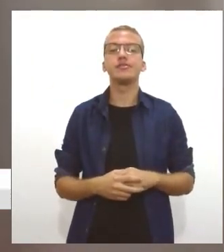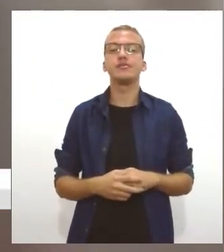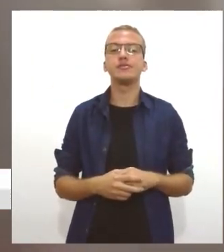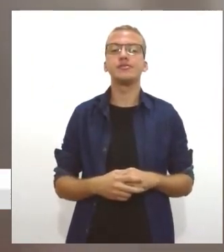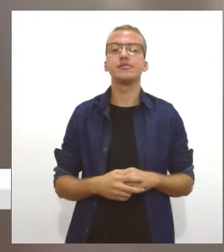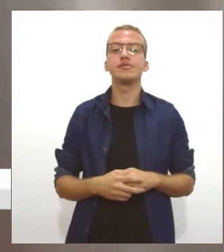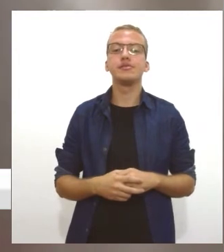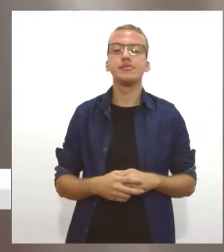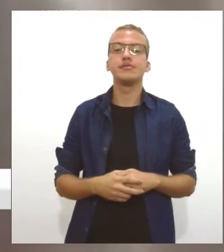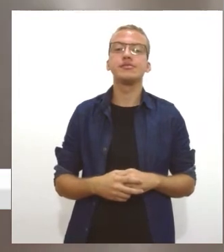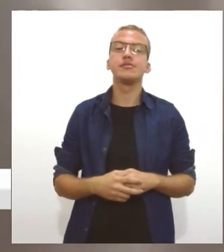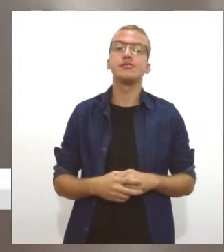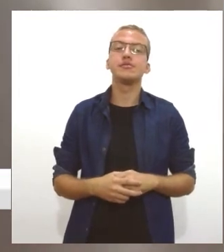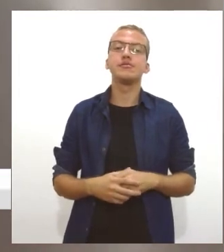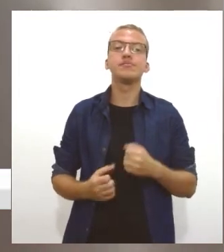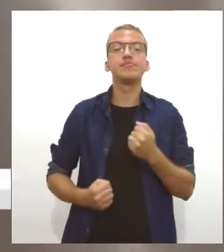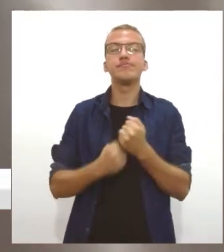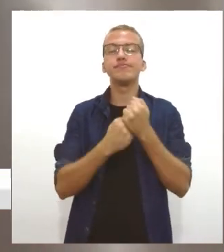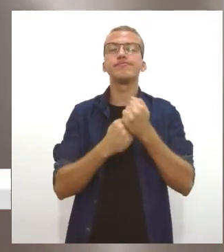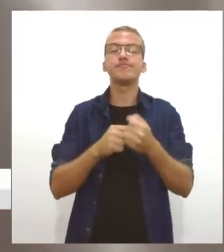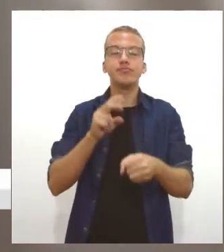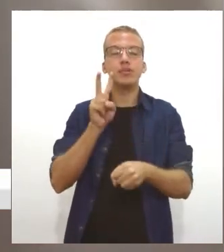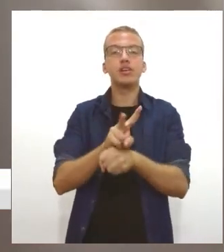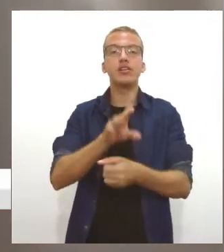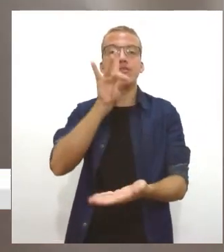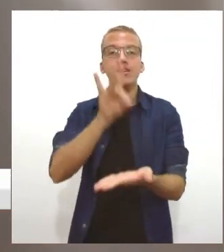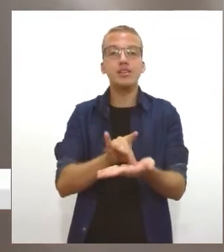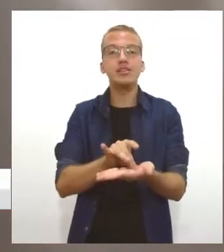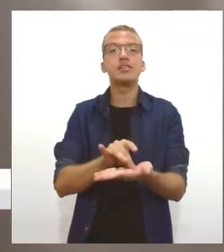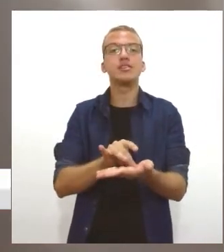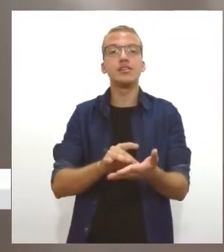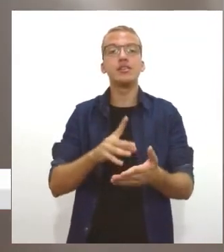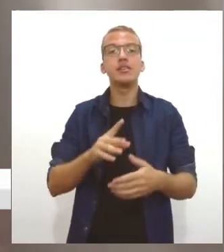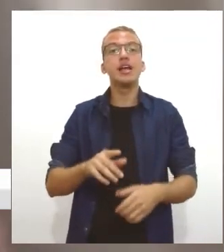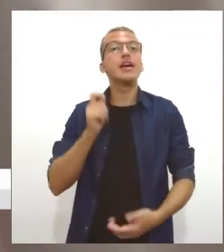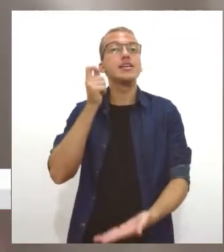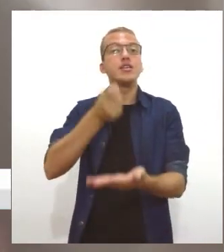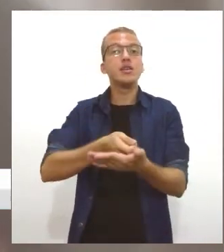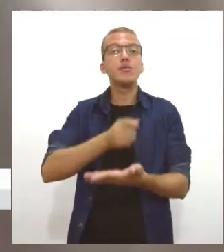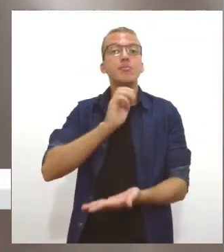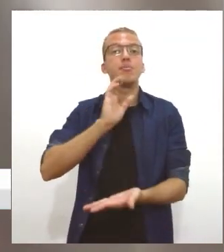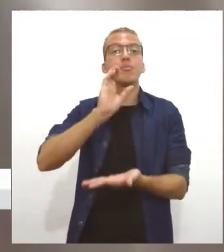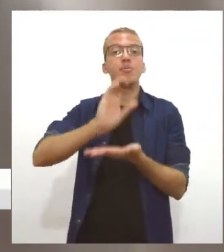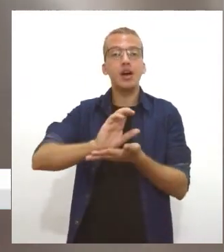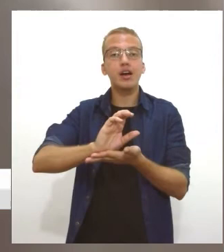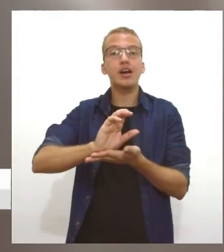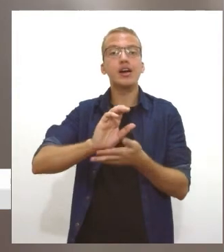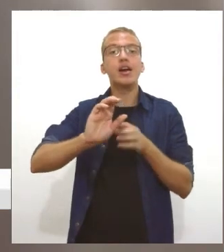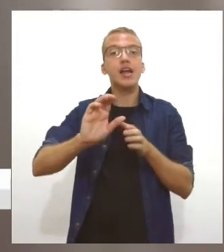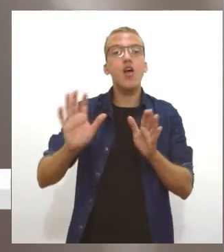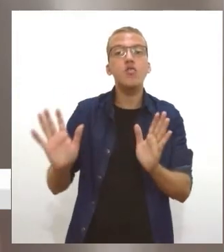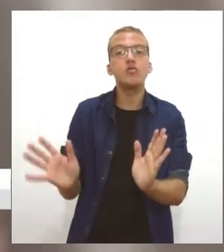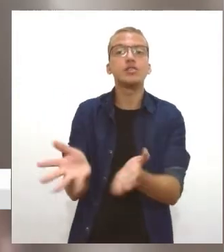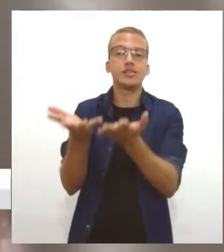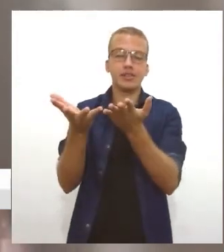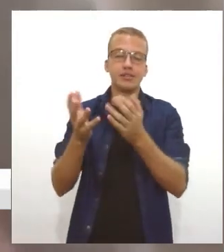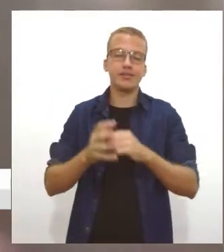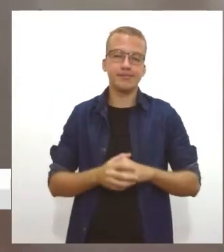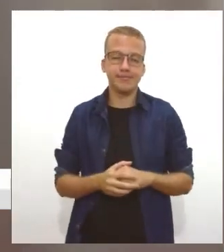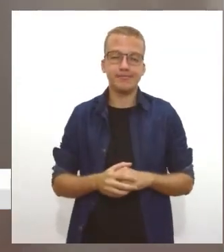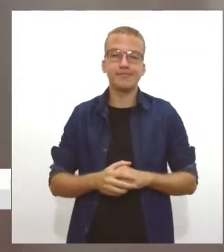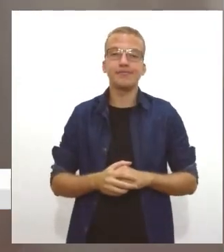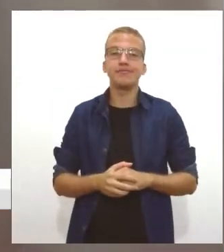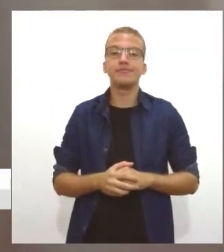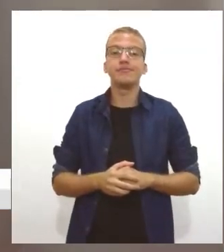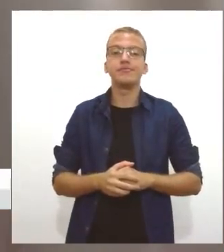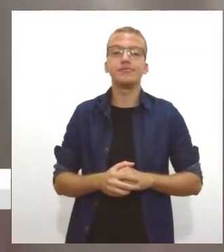realmente fortalecida. E esse pagamento, ele visa dar esse empurrão inicial. Depois, sabe, as mulheres